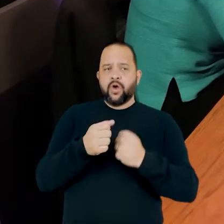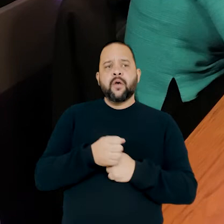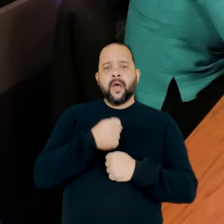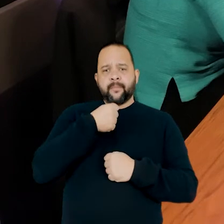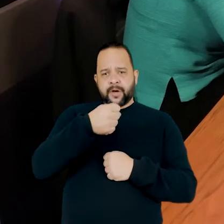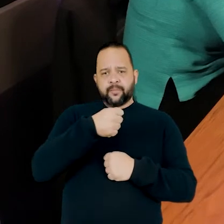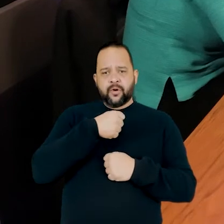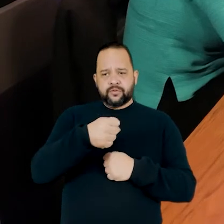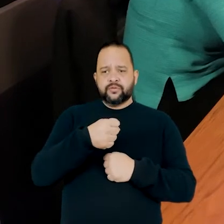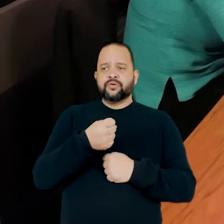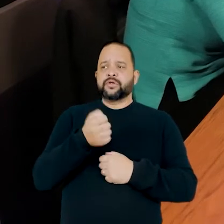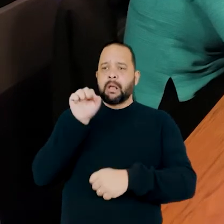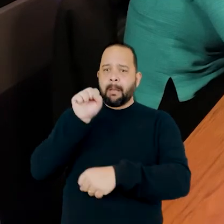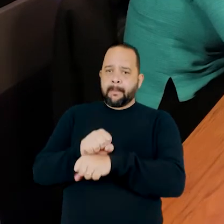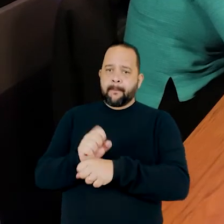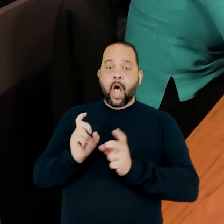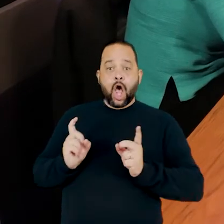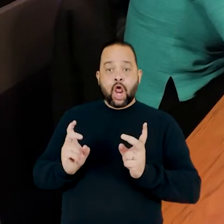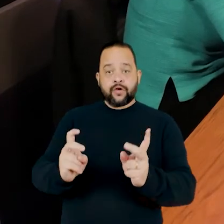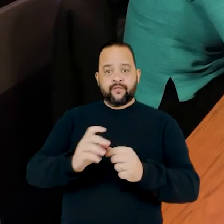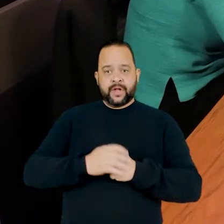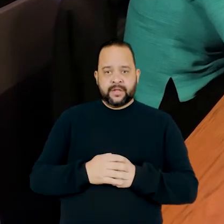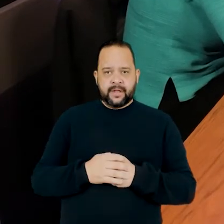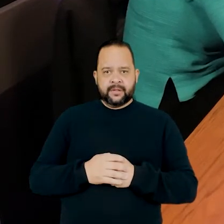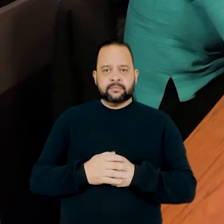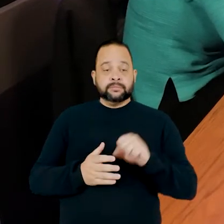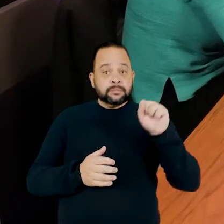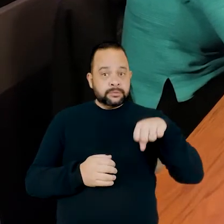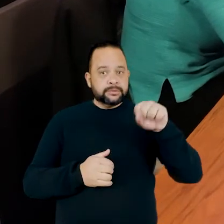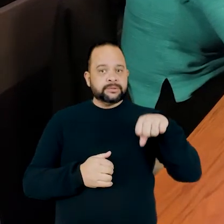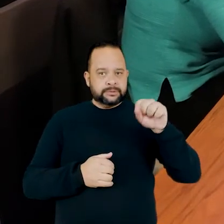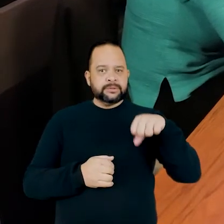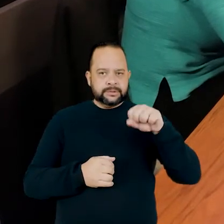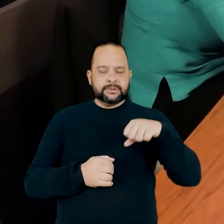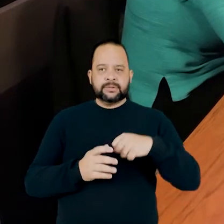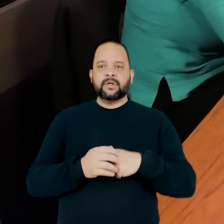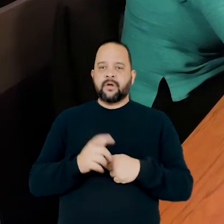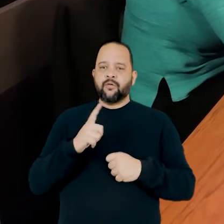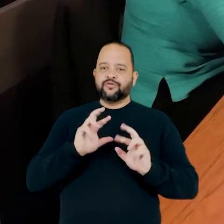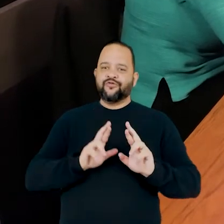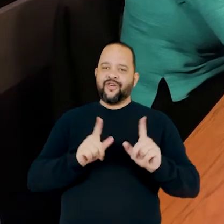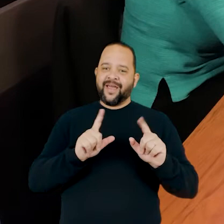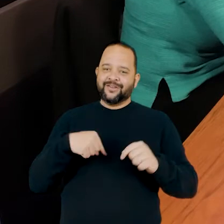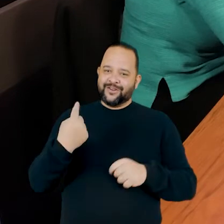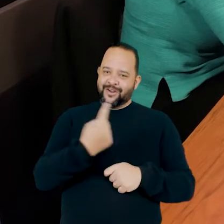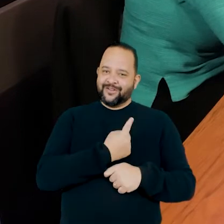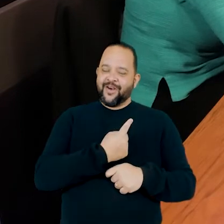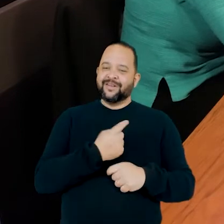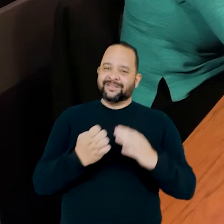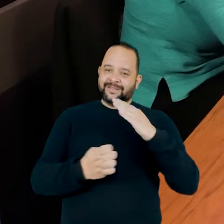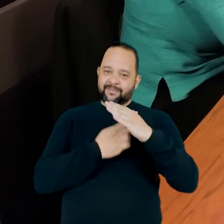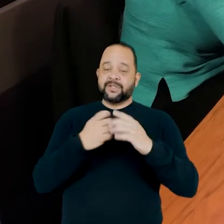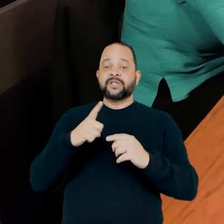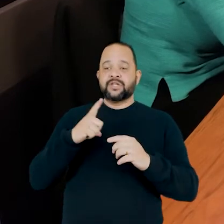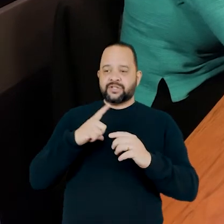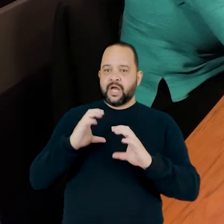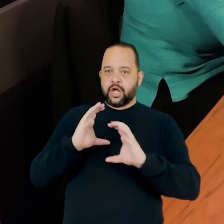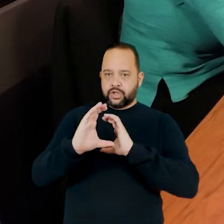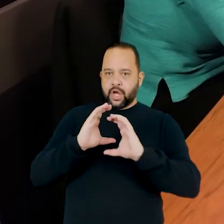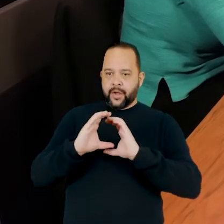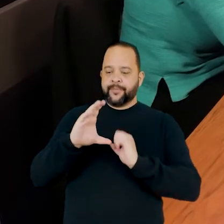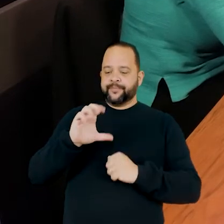Terminando de responder a pergunta, esse é um outro diferencial da Shure, né? Porque a gente tem o nosso canal, os nossos